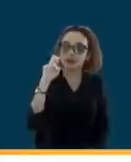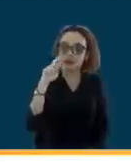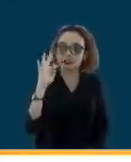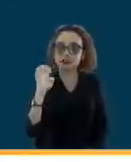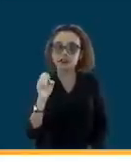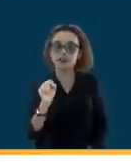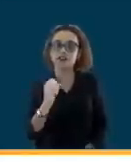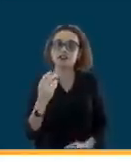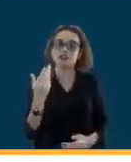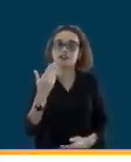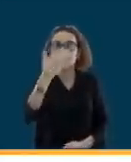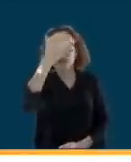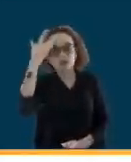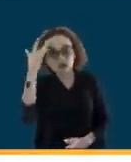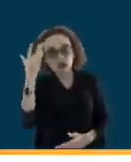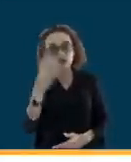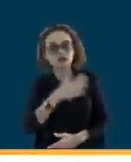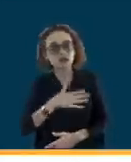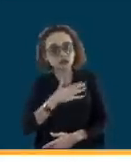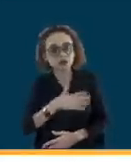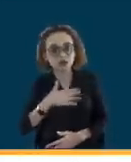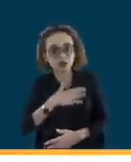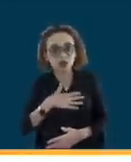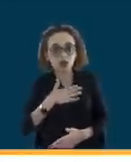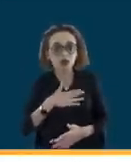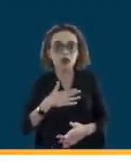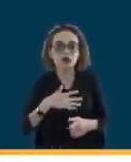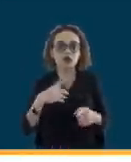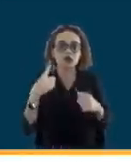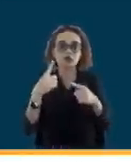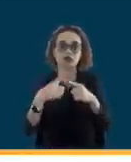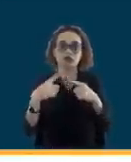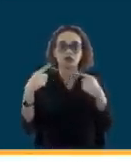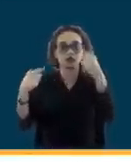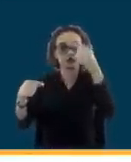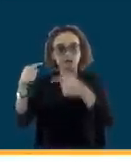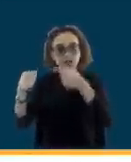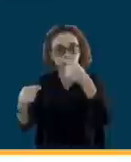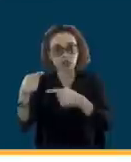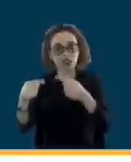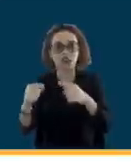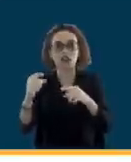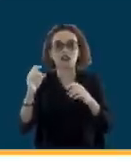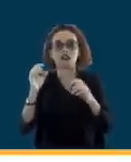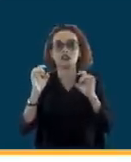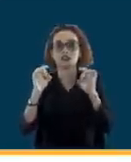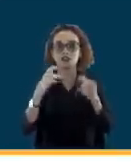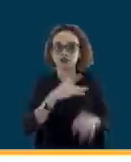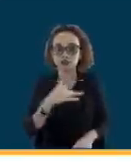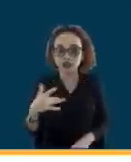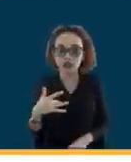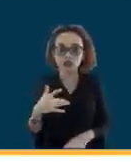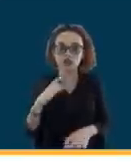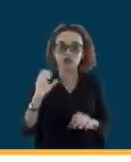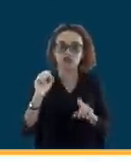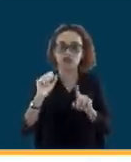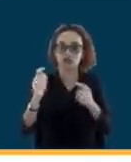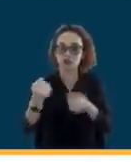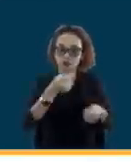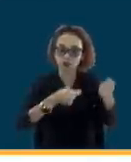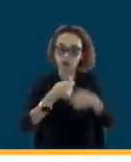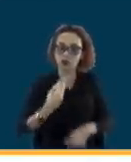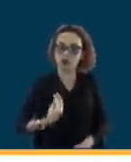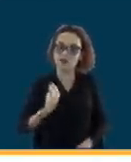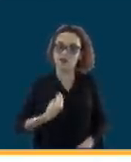queridas, né? Diante de uma orfandade política, sanitária e econômica que vivemos no país. E